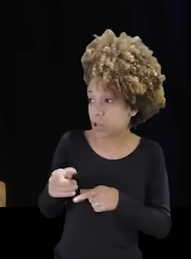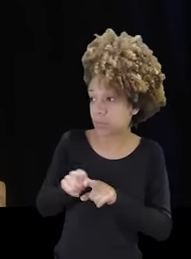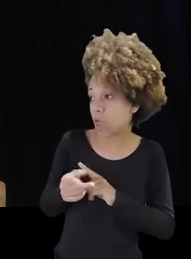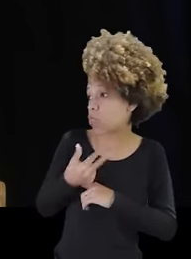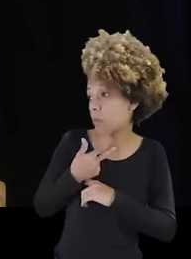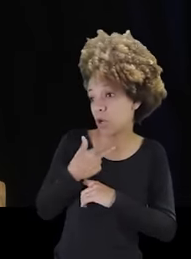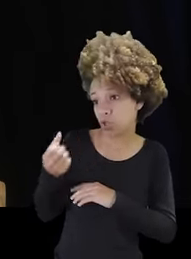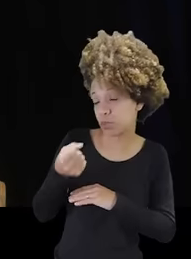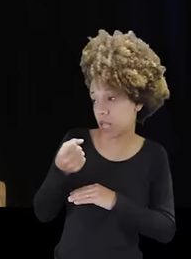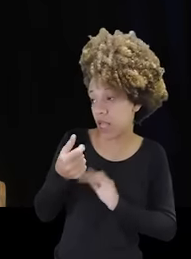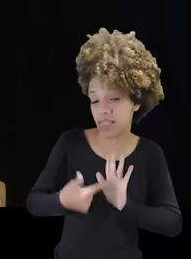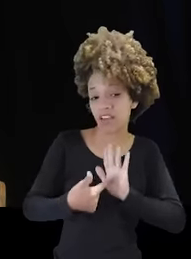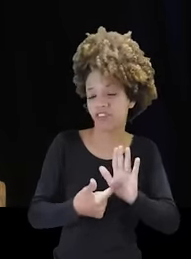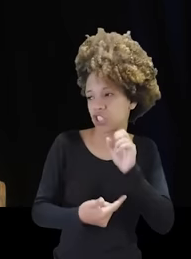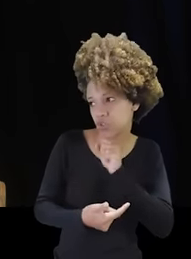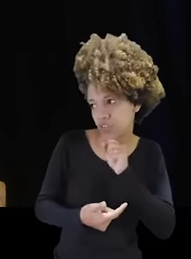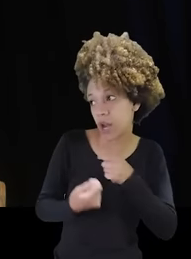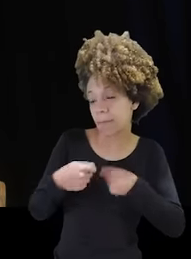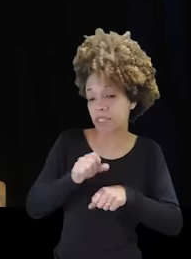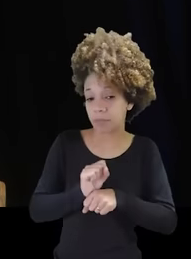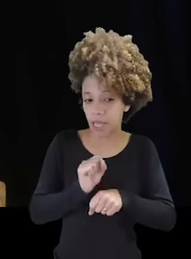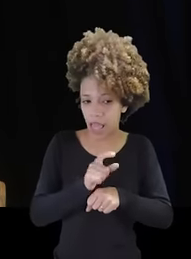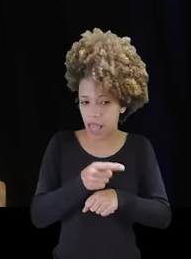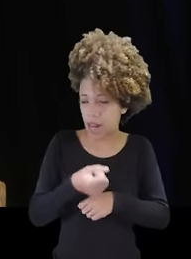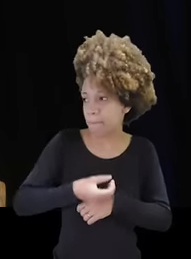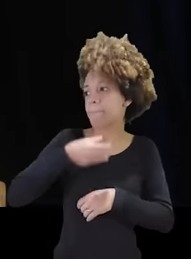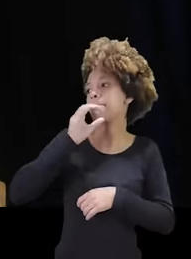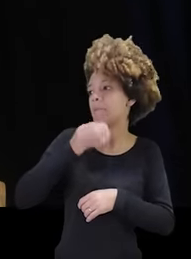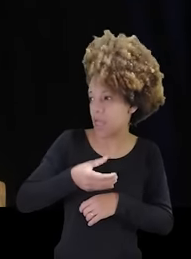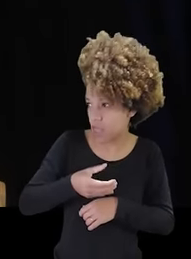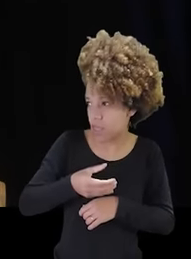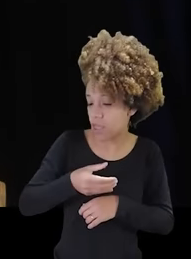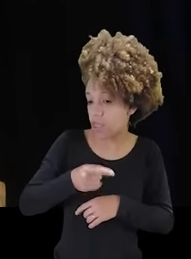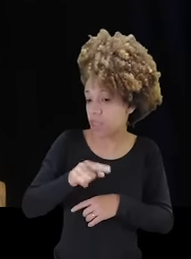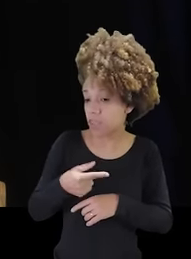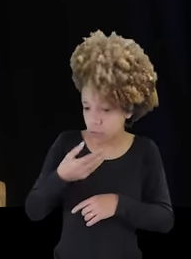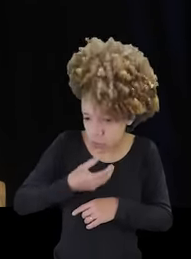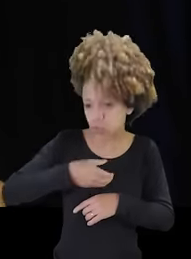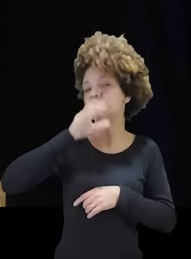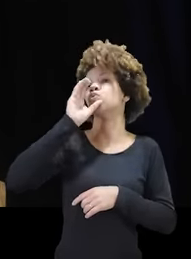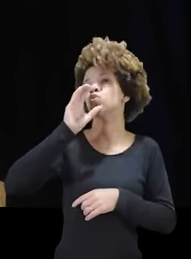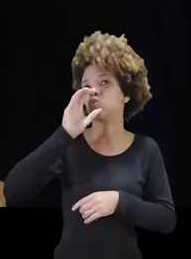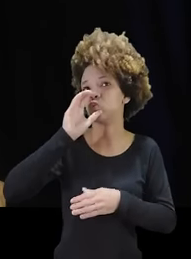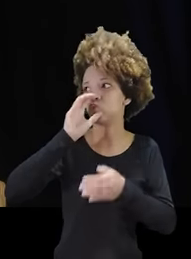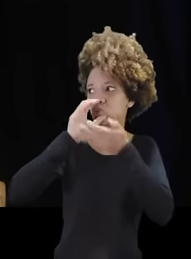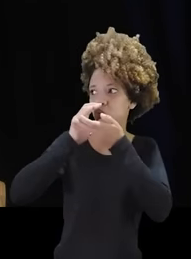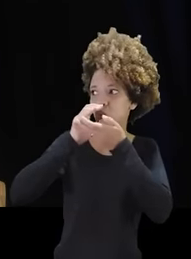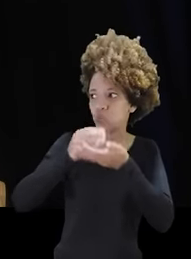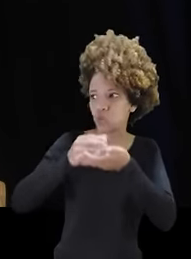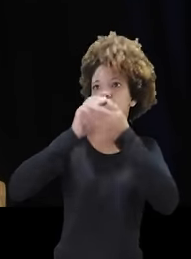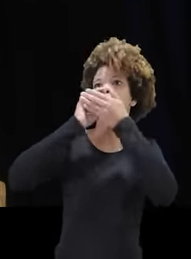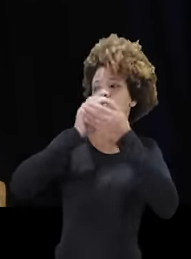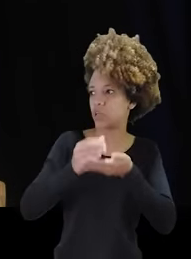novo também não pode beber na frente do mais velho tem que esperar o mais velho bebê e aí você tem que você tem que virar o copo e beber ele assim